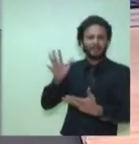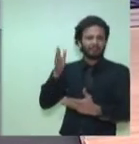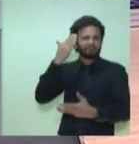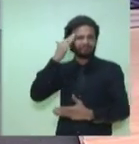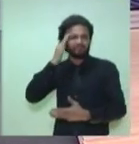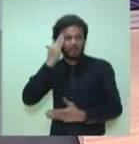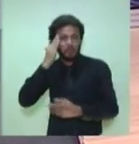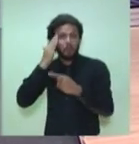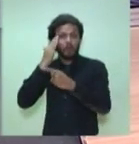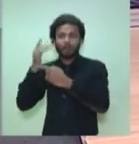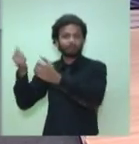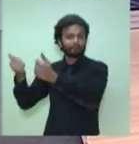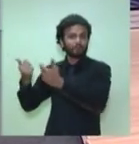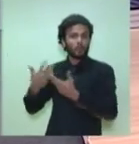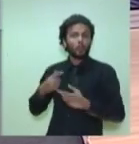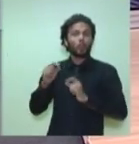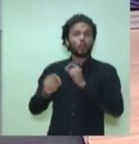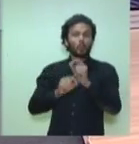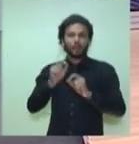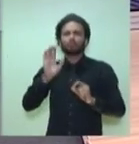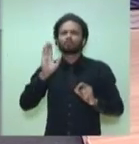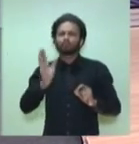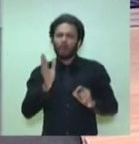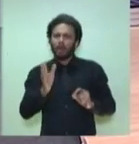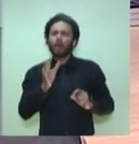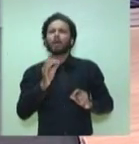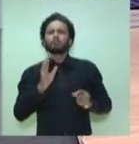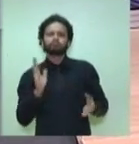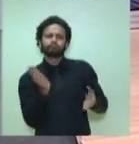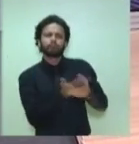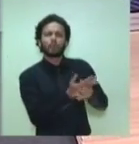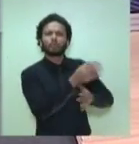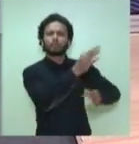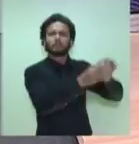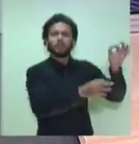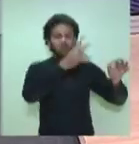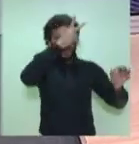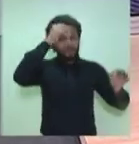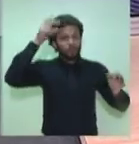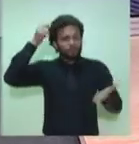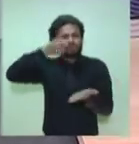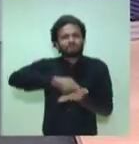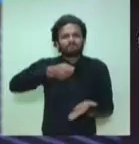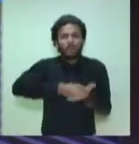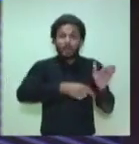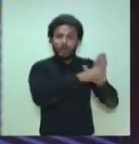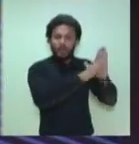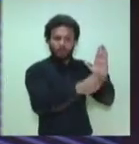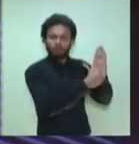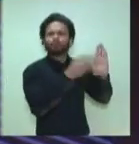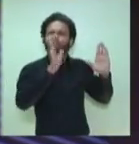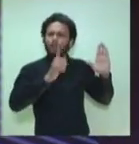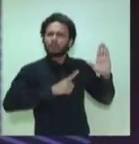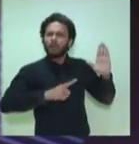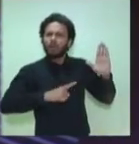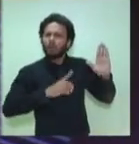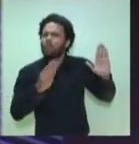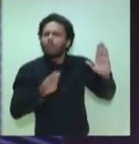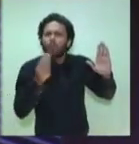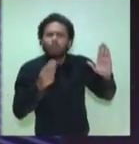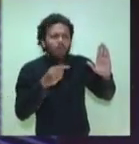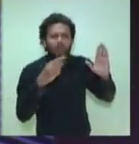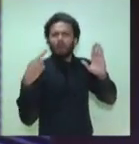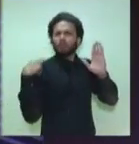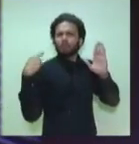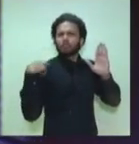ouvi o prefeito dizer que entrou com uma ação judicial para a prefeitura cumprir uma lei que é da prefeitura e que quem tem que cumprir é